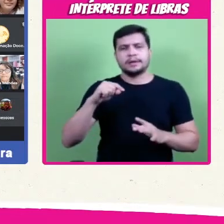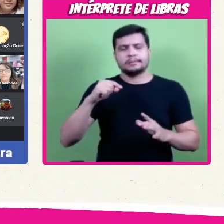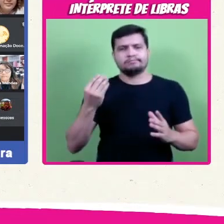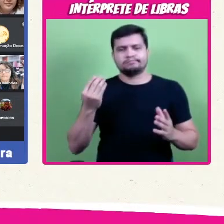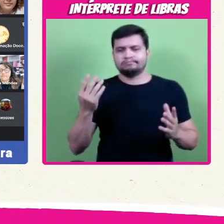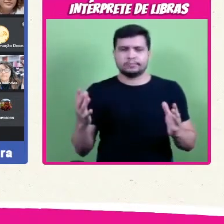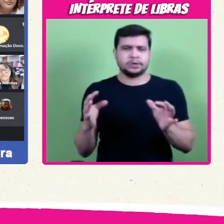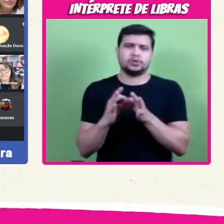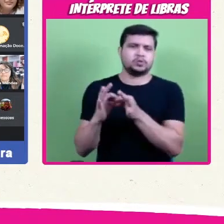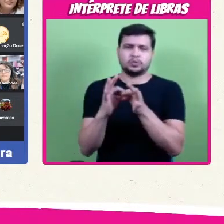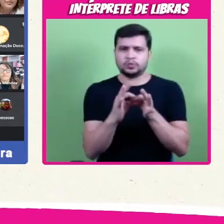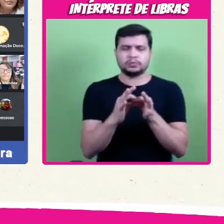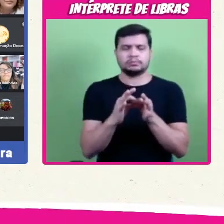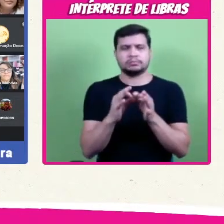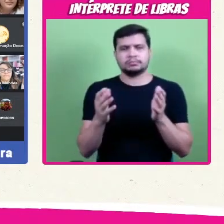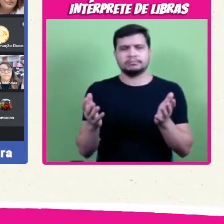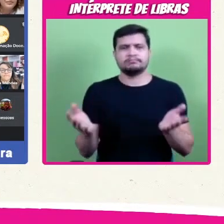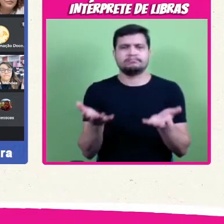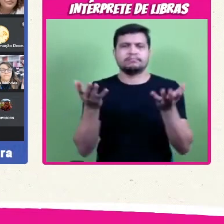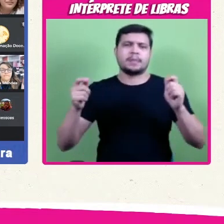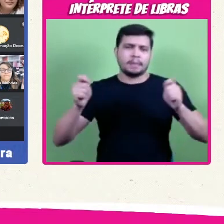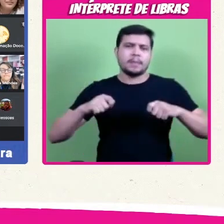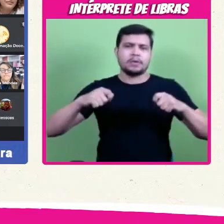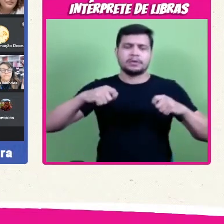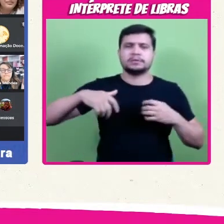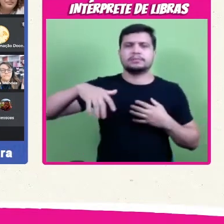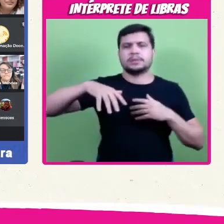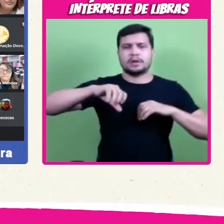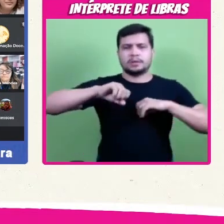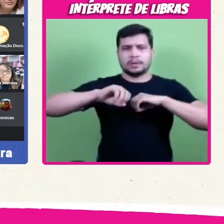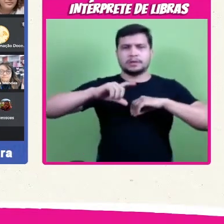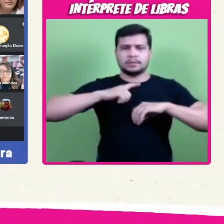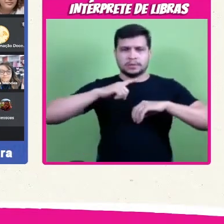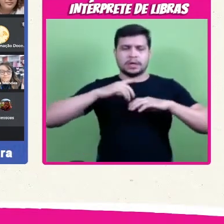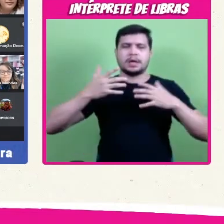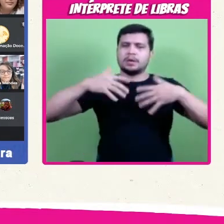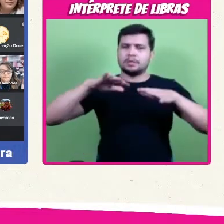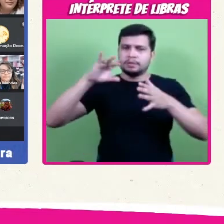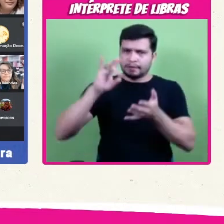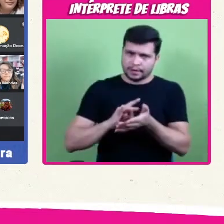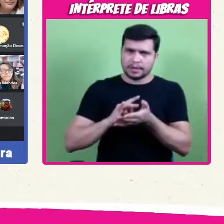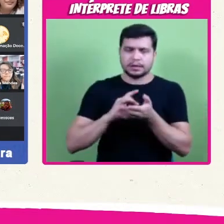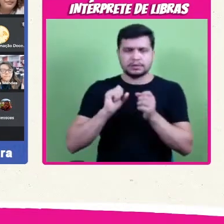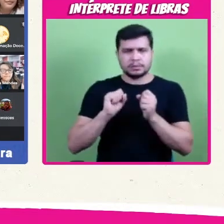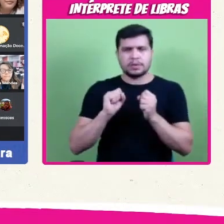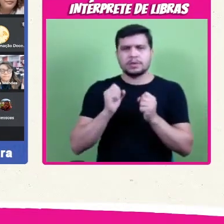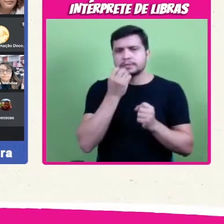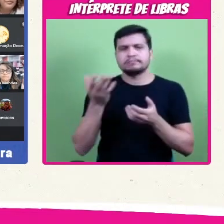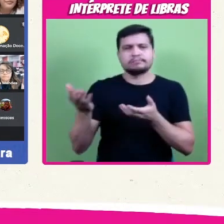lugar inclusivo e que, sobretudo, acolha a população LGBTQIAP+, né?